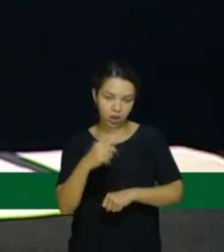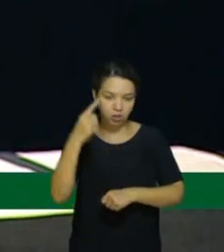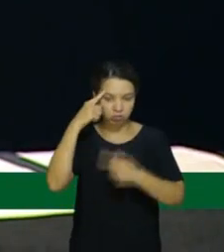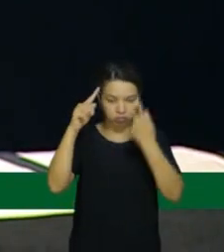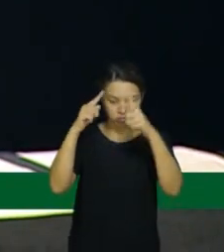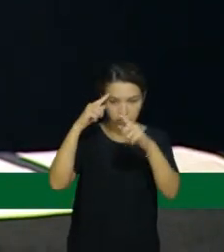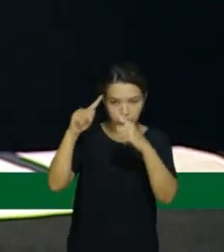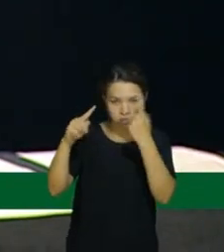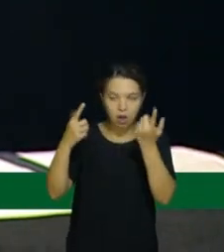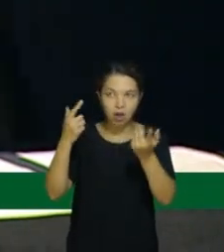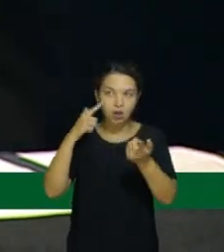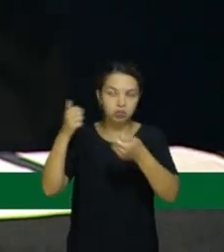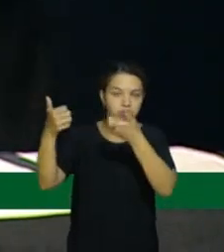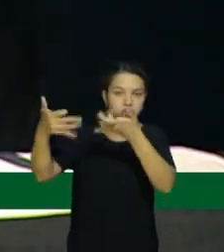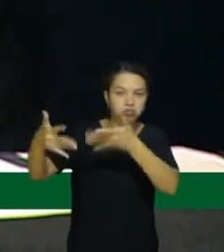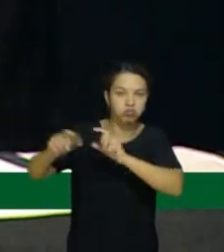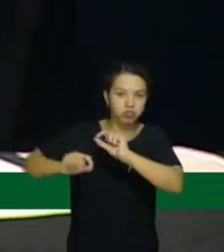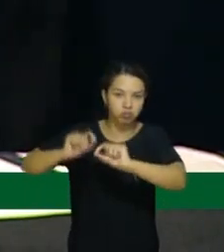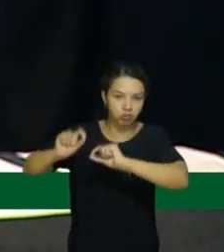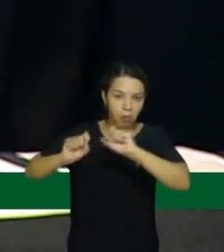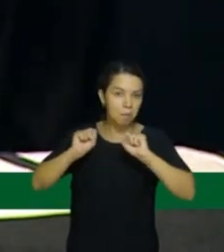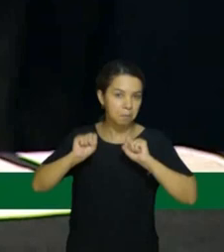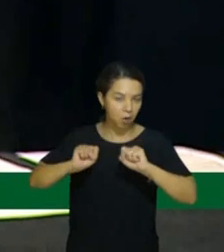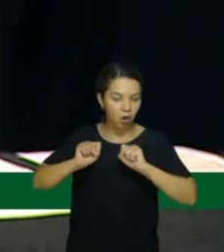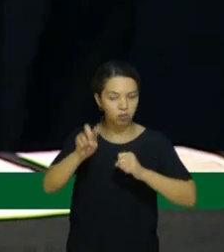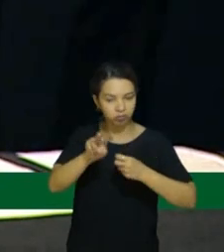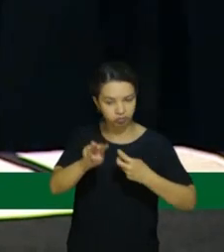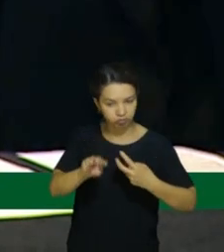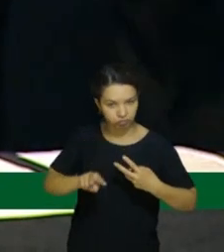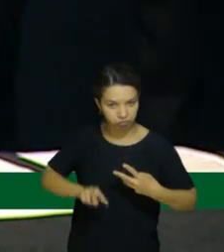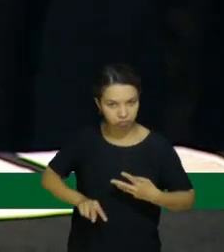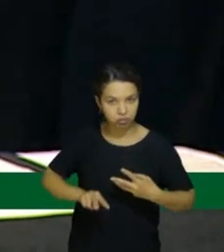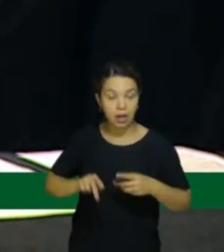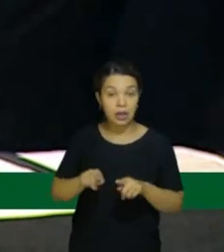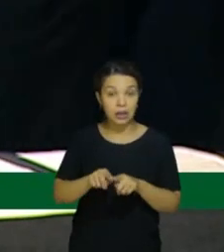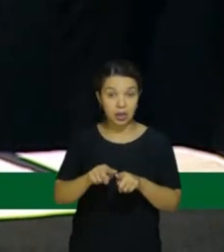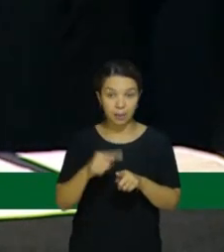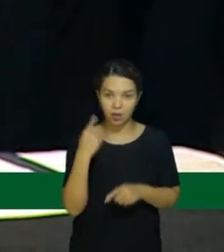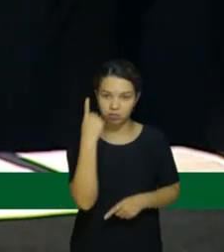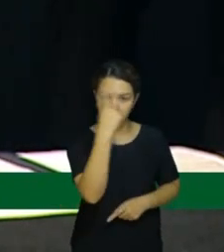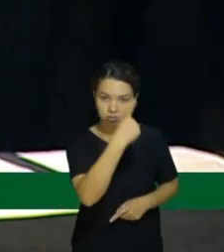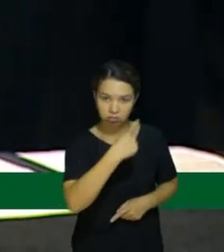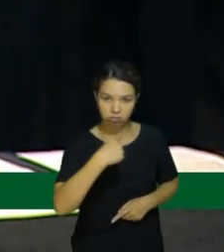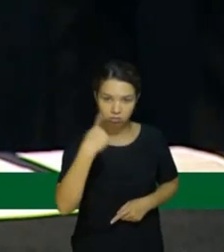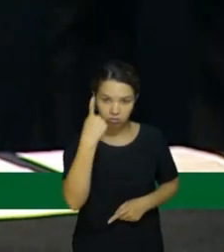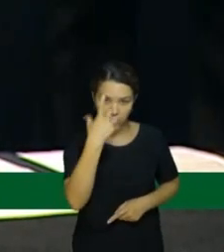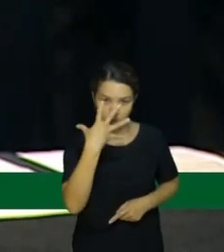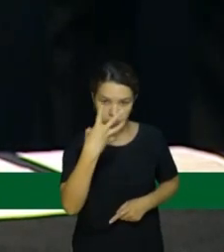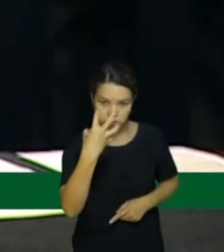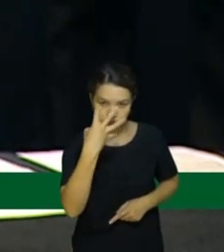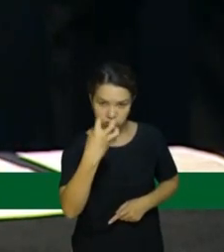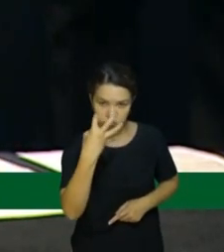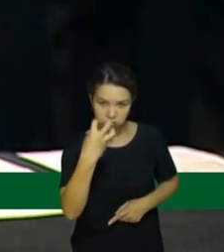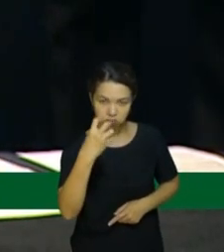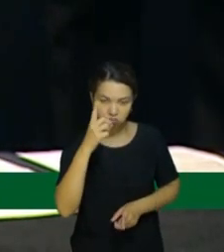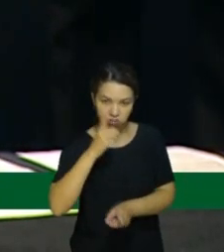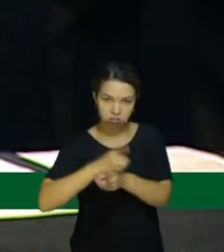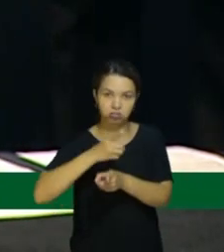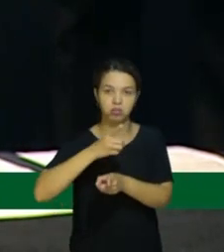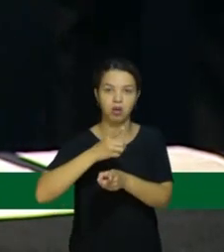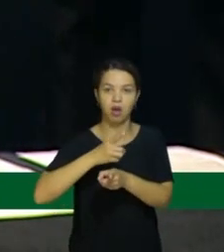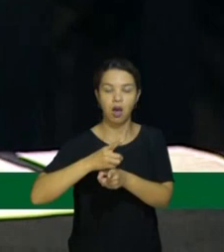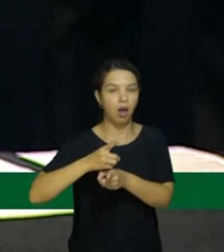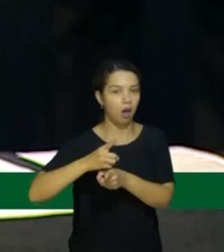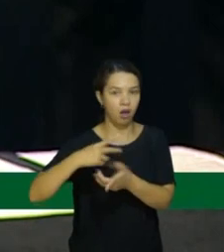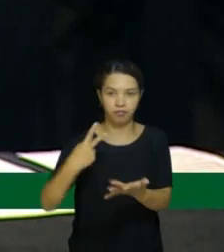no momento da discussão da matéria o reconhecimento facial é Inviolável apenas o deputado pode